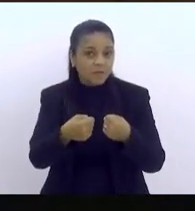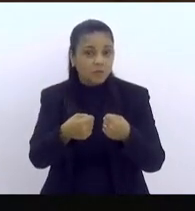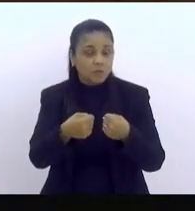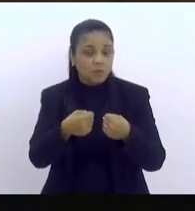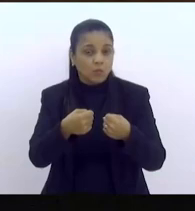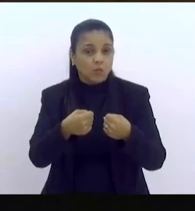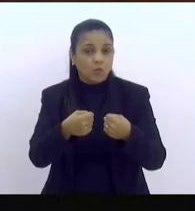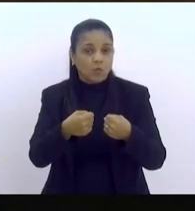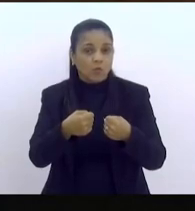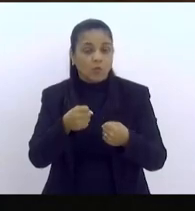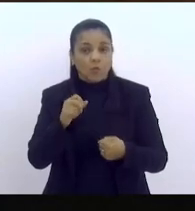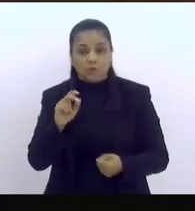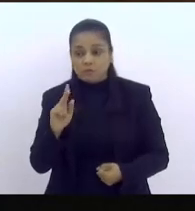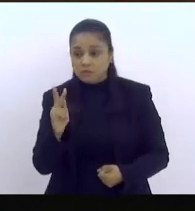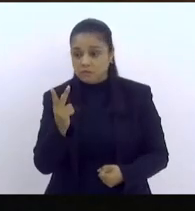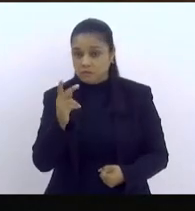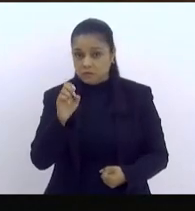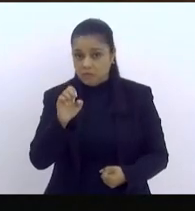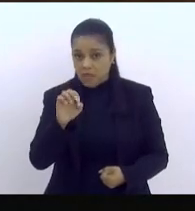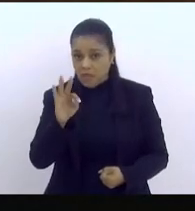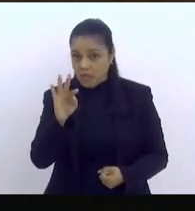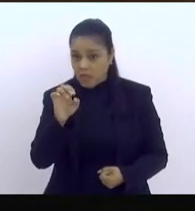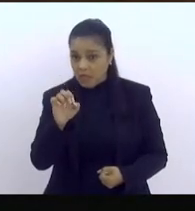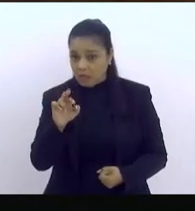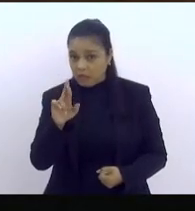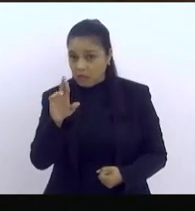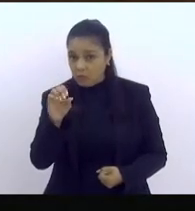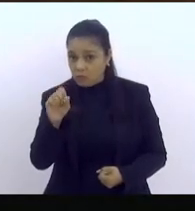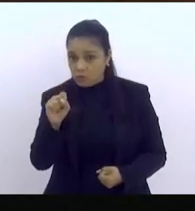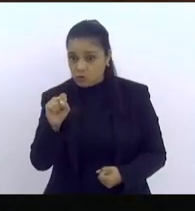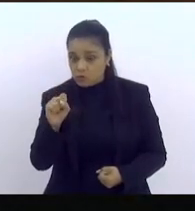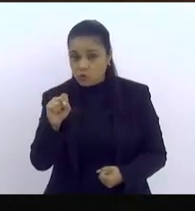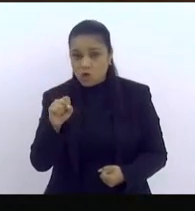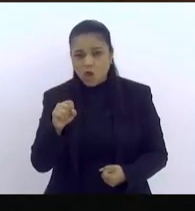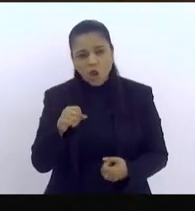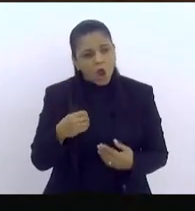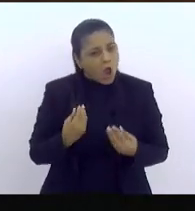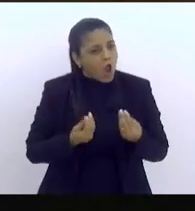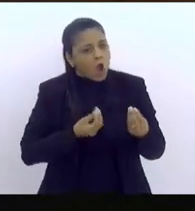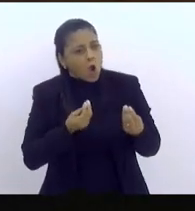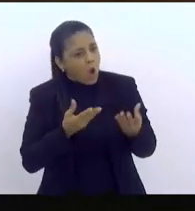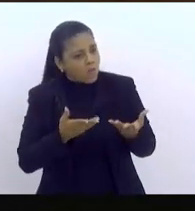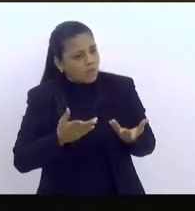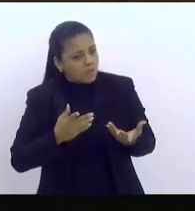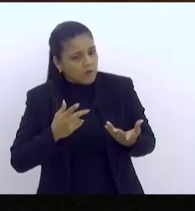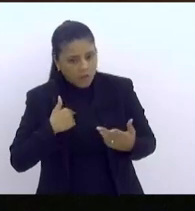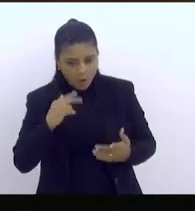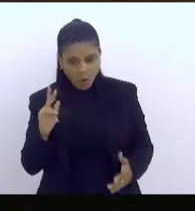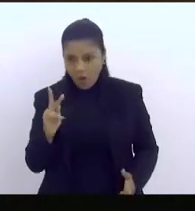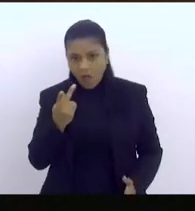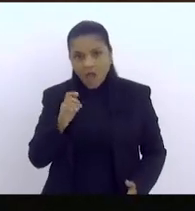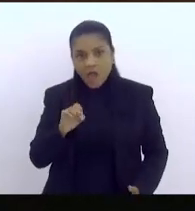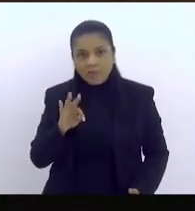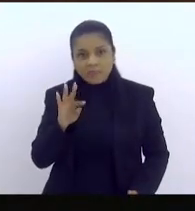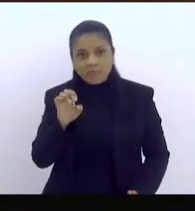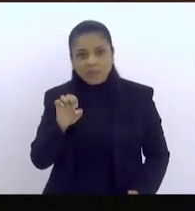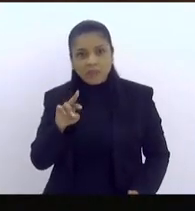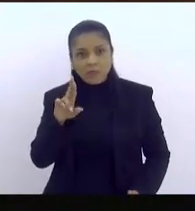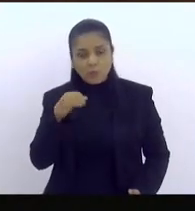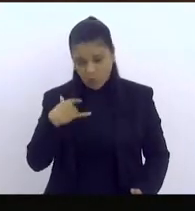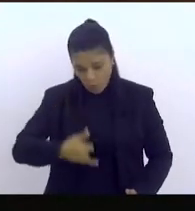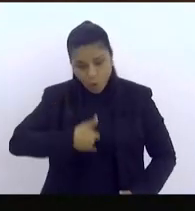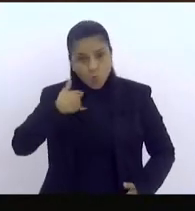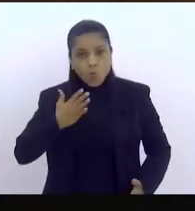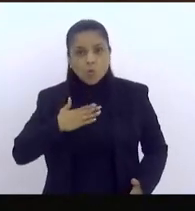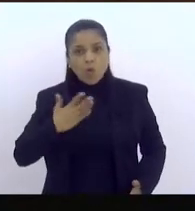héteros, meu Deus do céu, pessoal, ah, como é que você vai falar isso? Eu vou falar, eu sou hétero. Tenho orgulho de dizer que sou hétero e vou